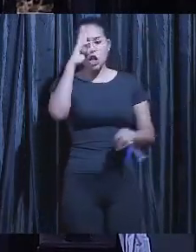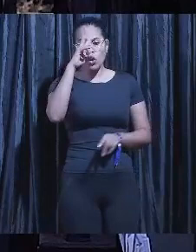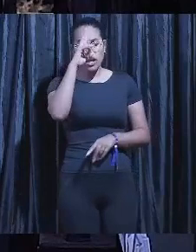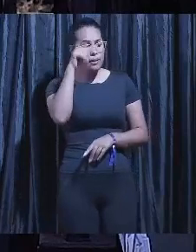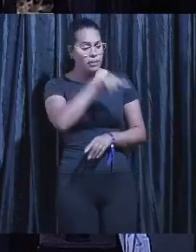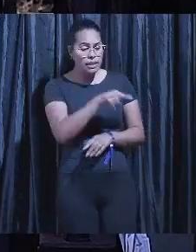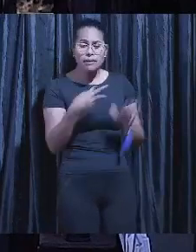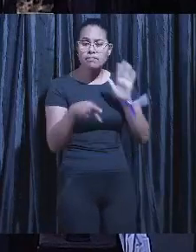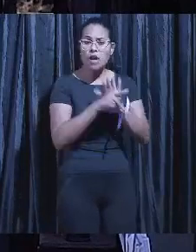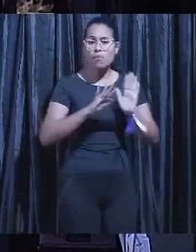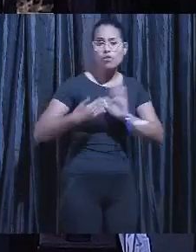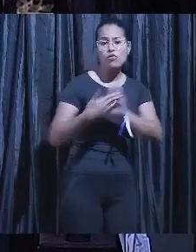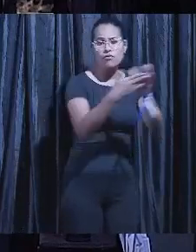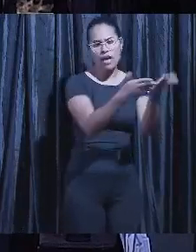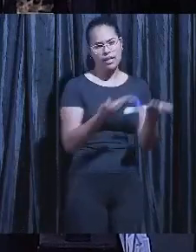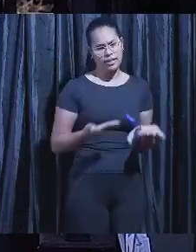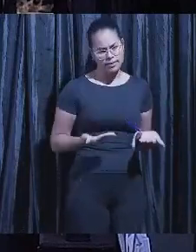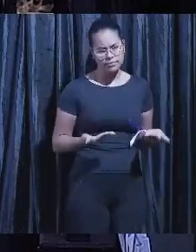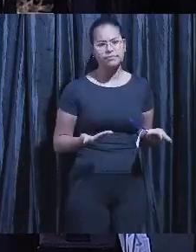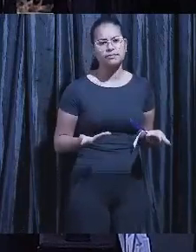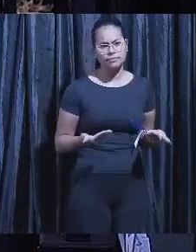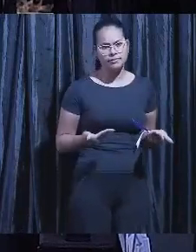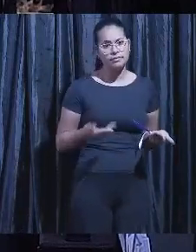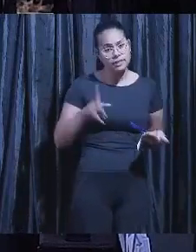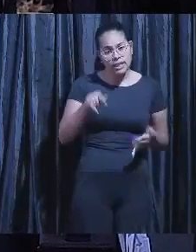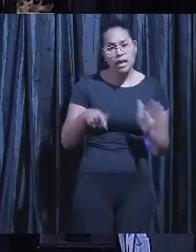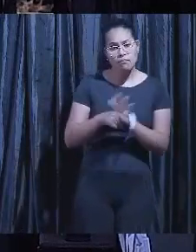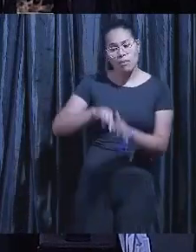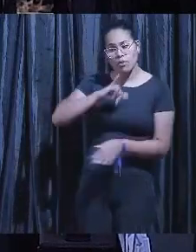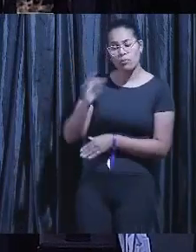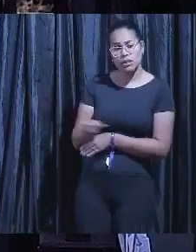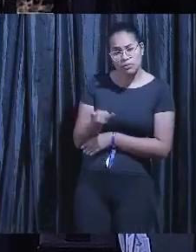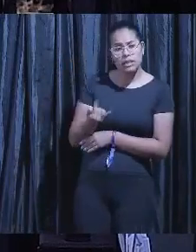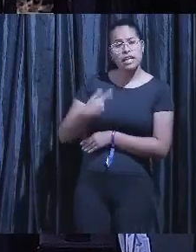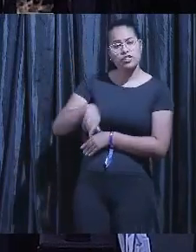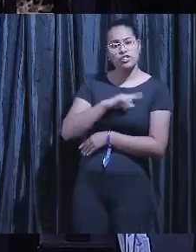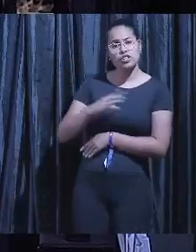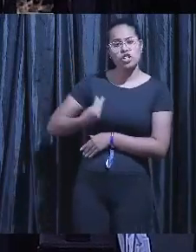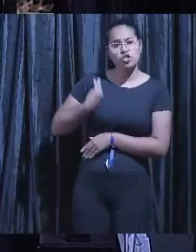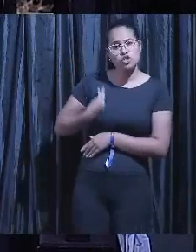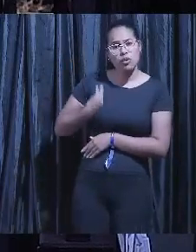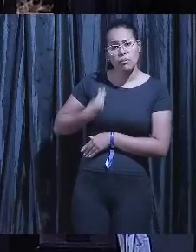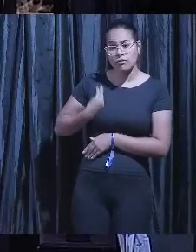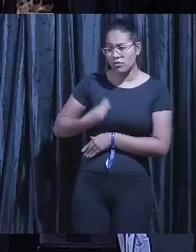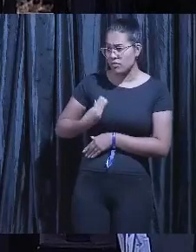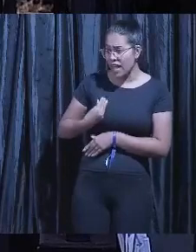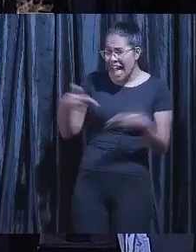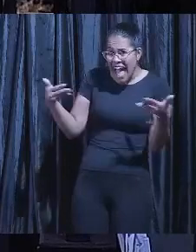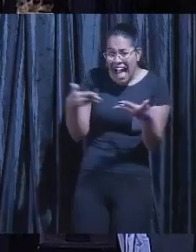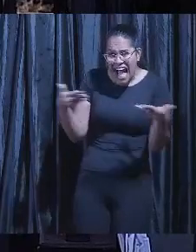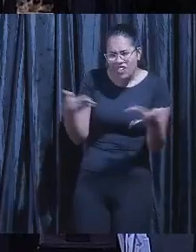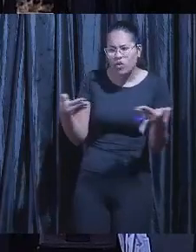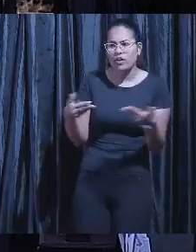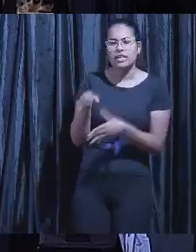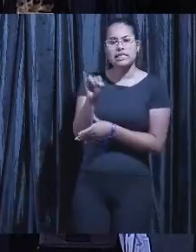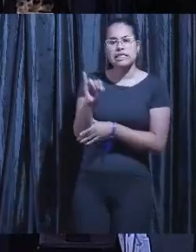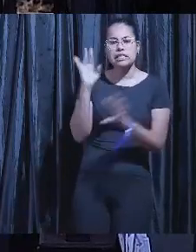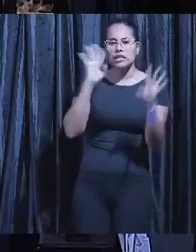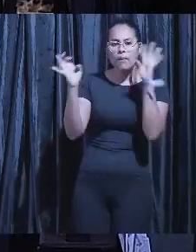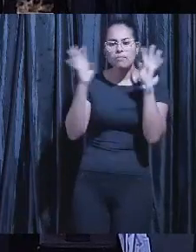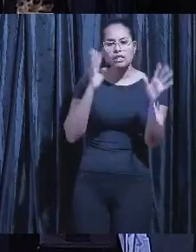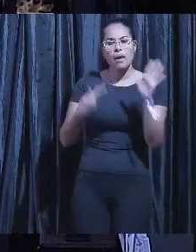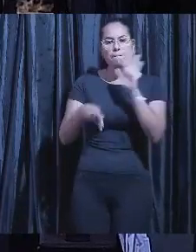a construção dá a possibilidade da gente sobreviver ao que a gente está vivendo, sem pensar